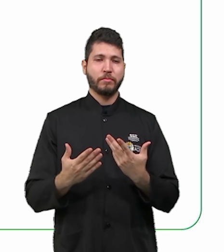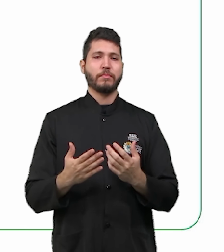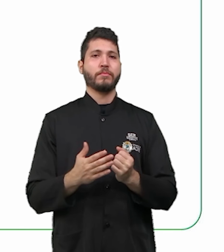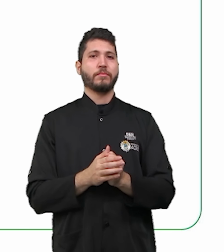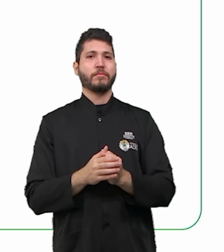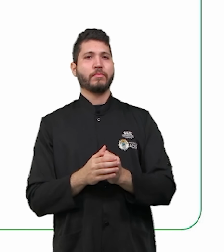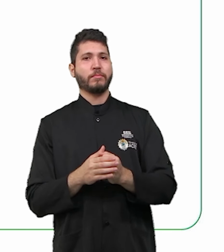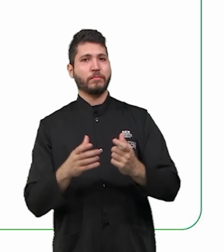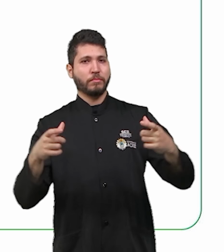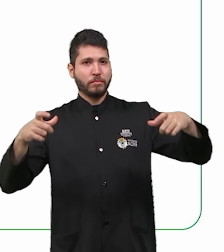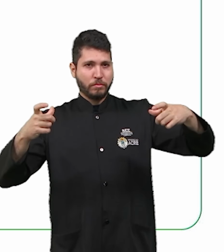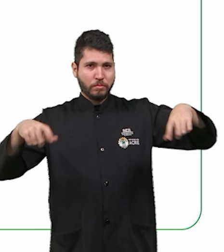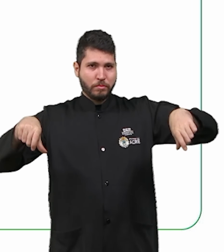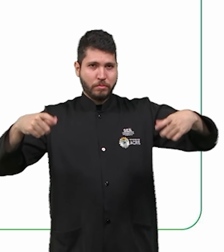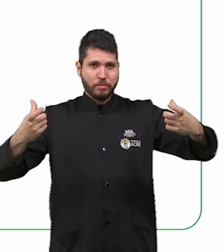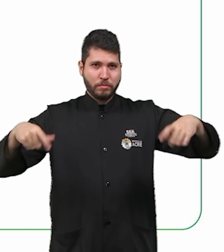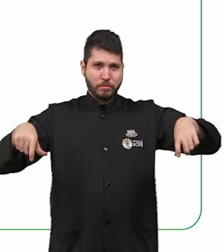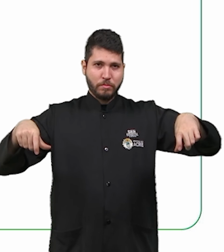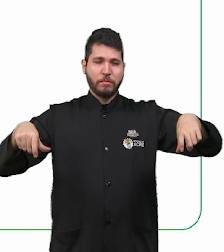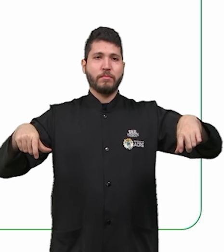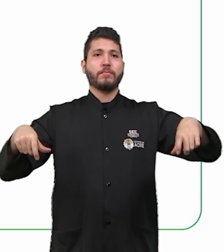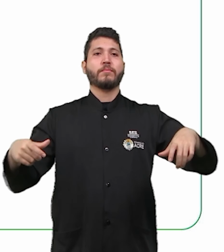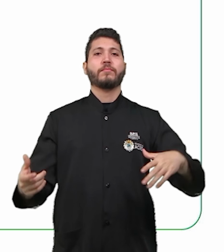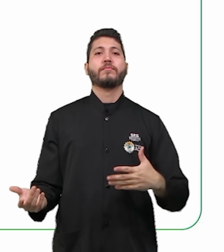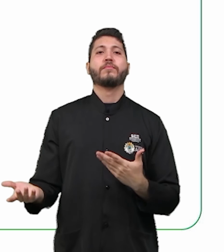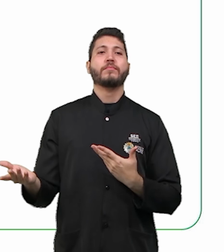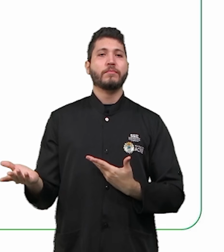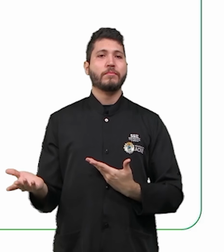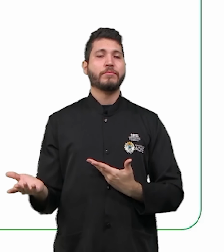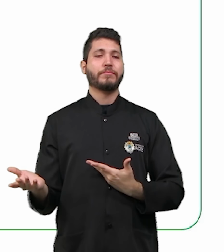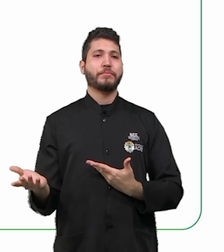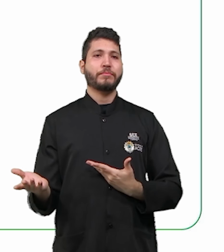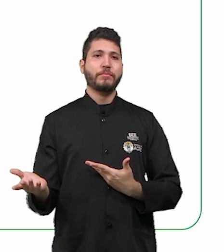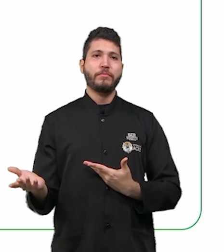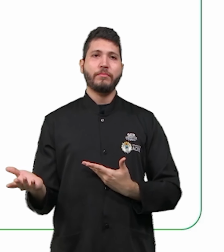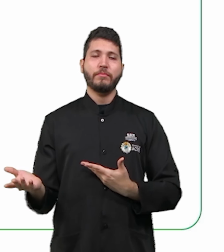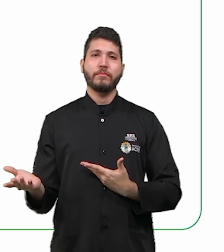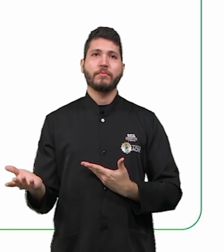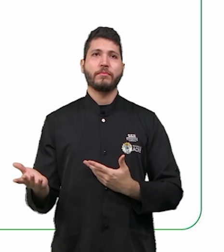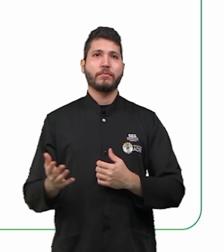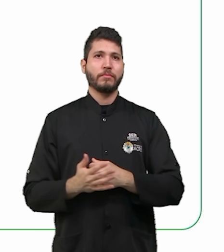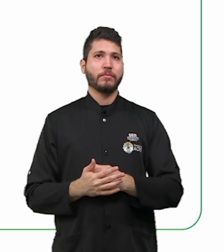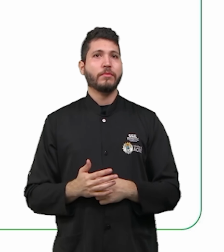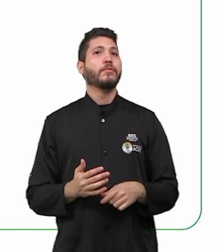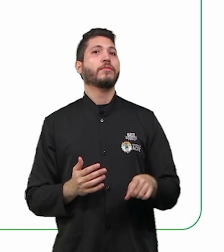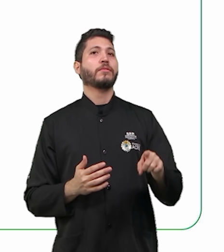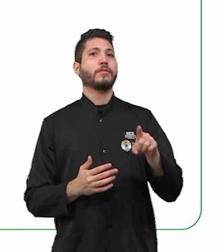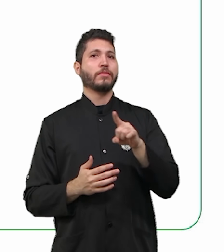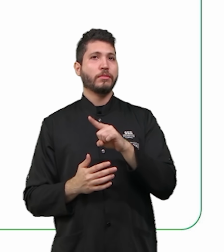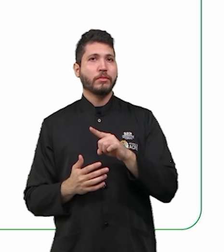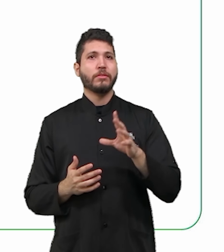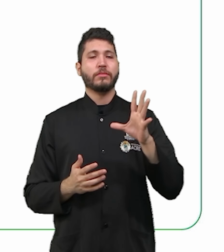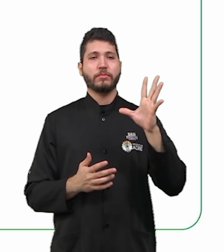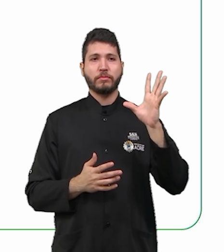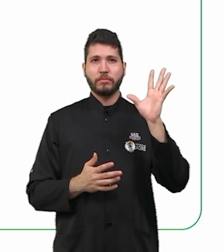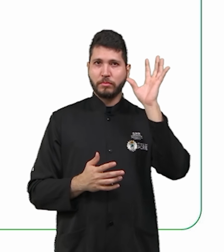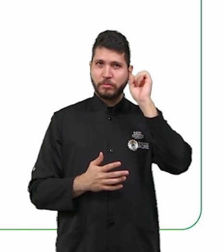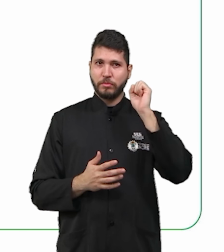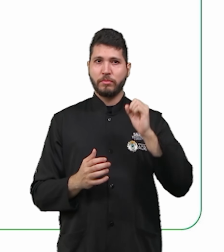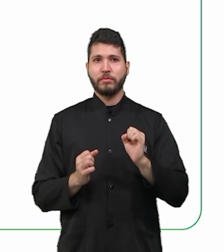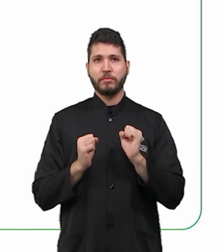fútbol, e aí eu quero que vocês repitam comigo. Assim que eu terminar de pronunciar, vocês repetem aí de onde vocês estão vendo a nossa